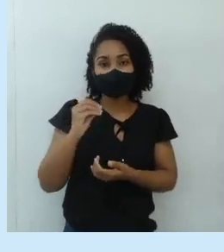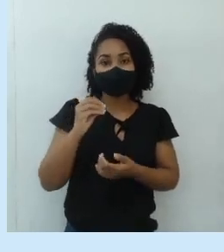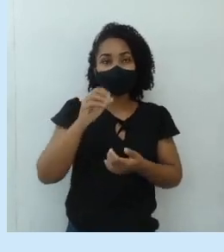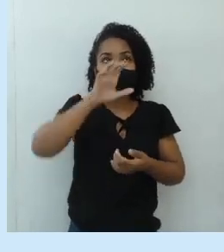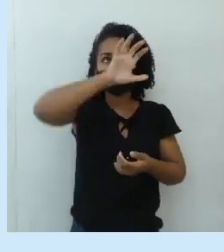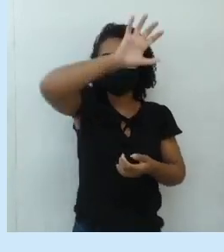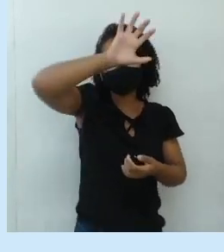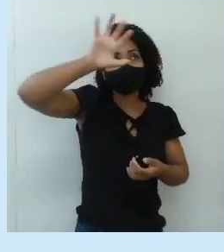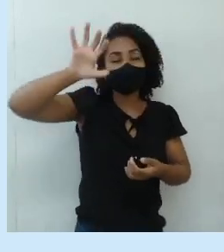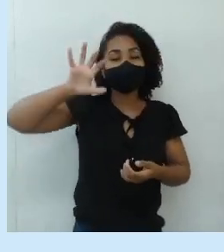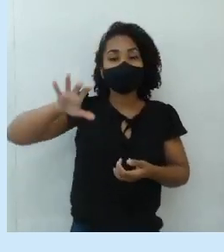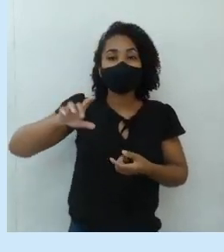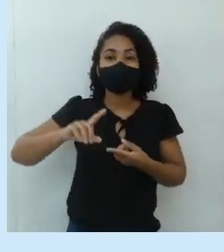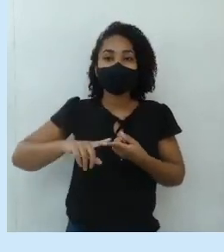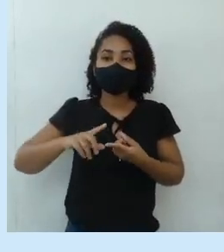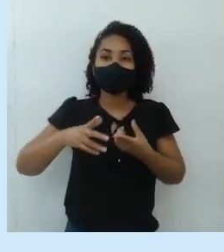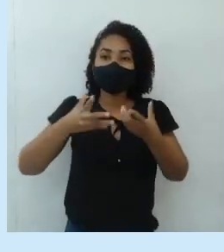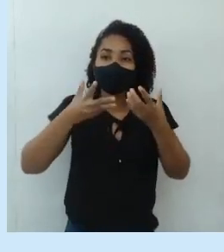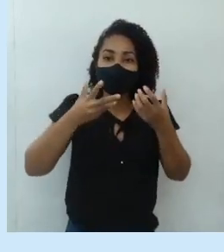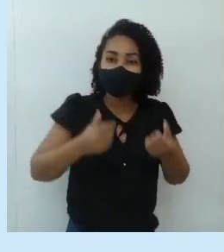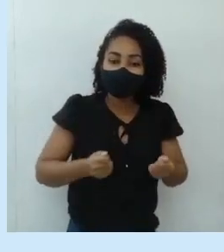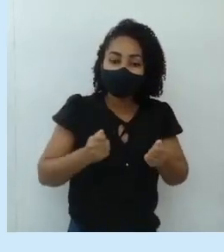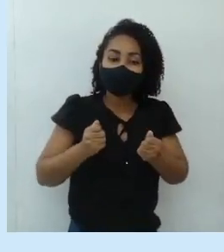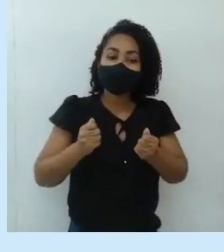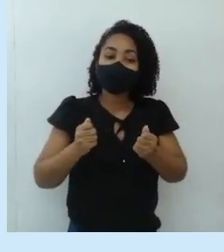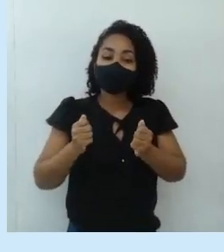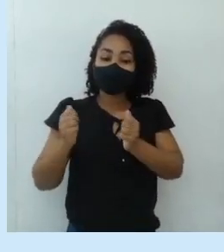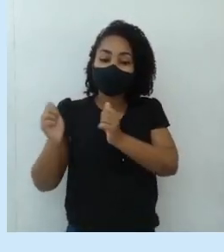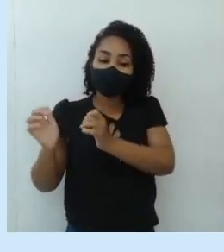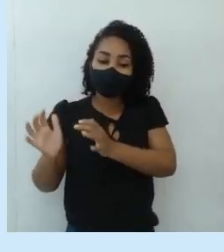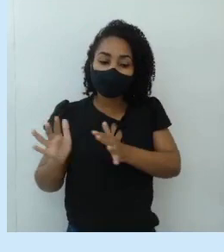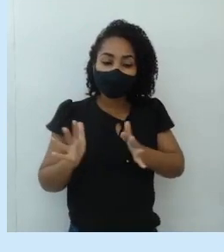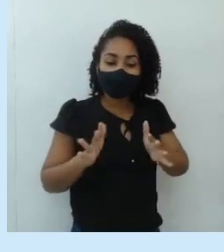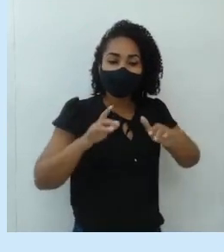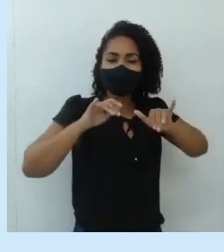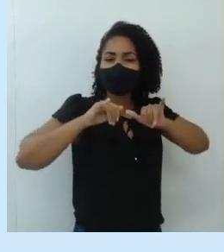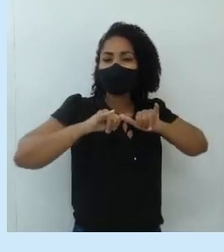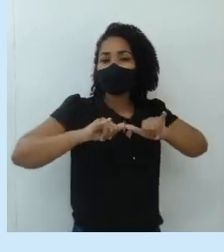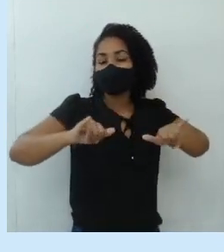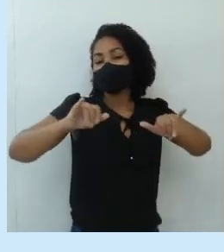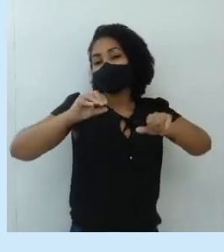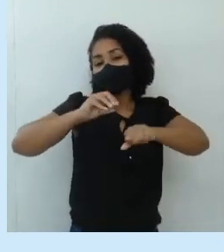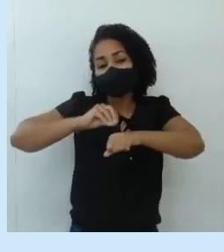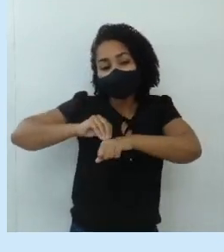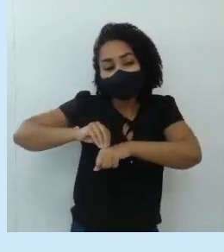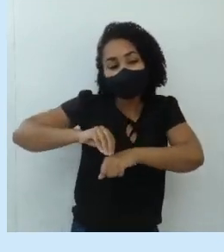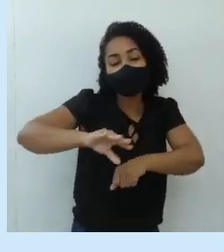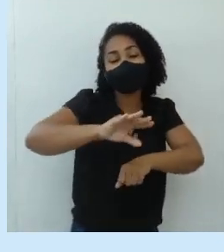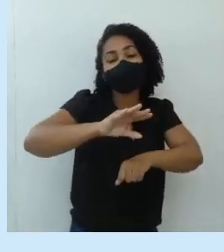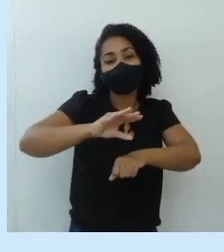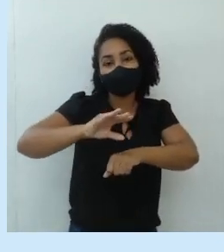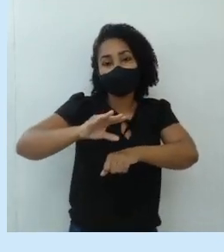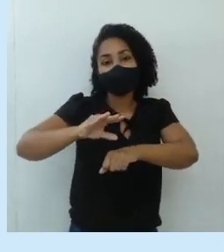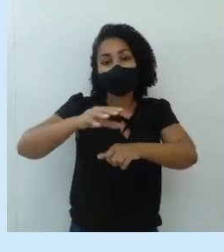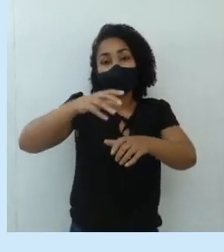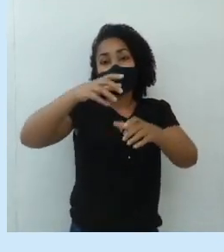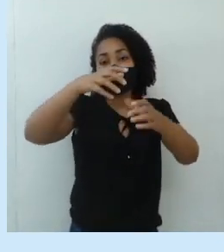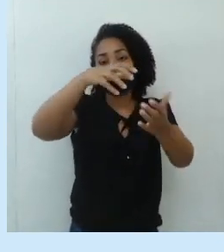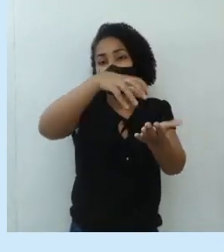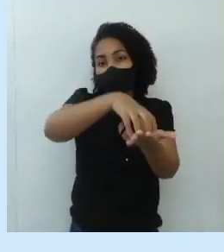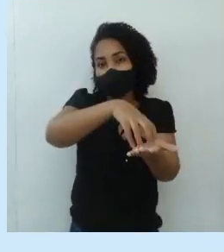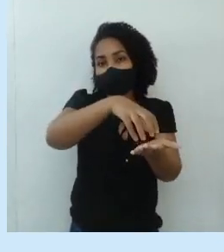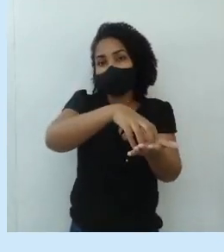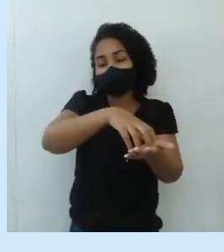vão receber e vão processar e enviar esses dados para a sede, que é